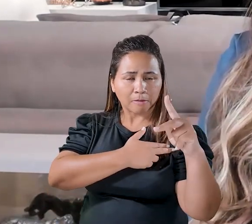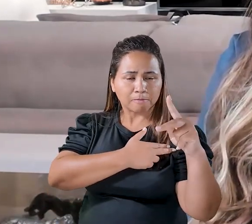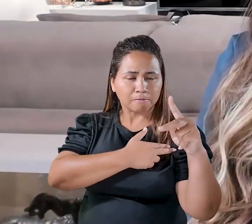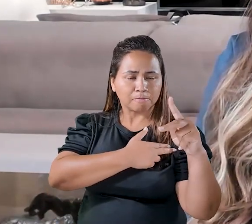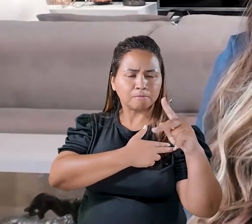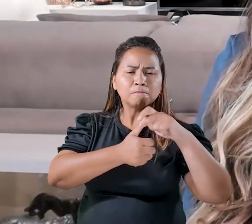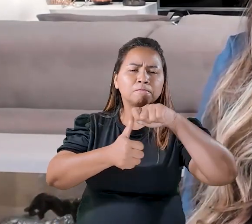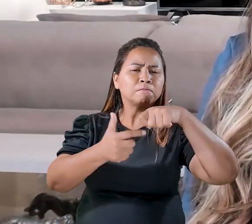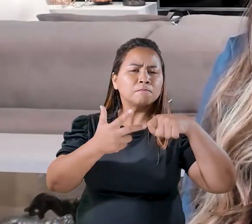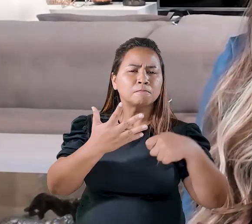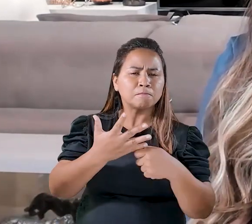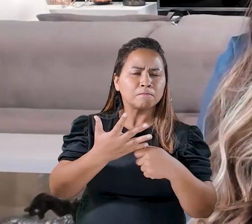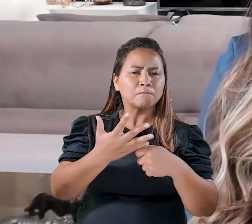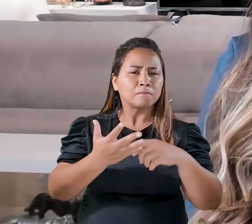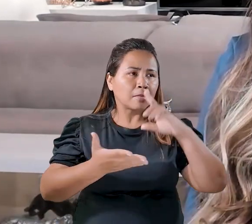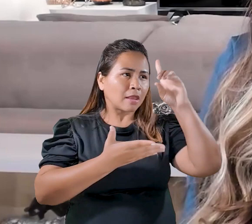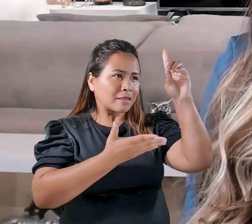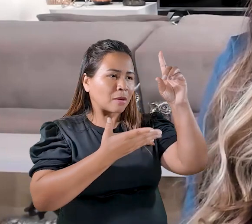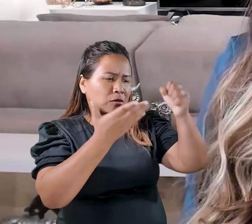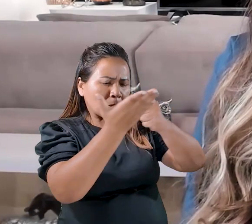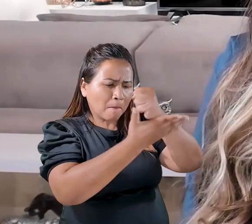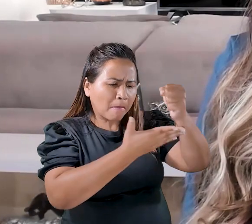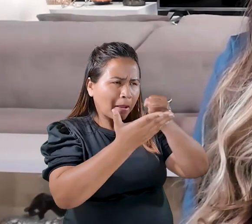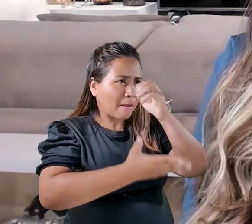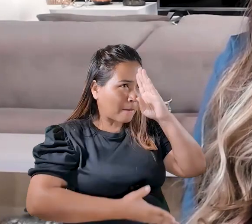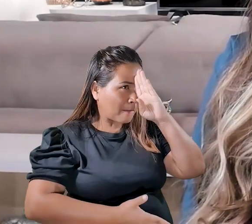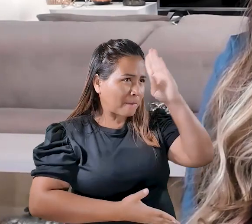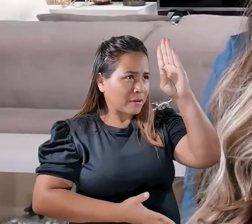Fonte criadora, criador de tudo que é.